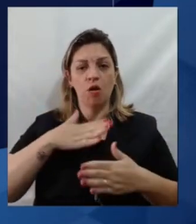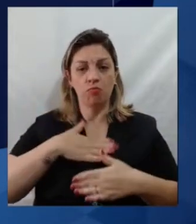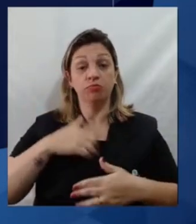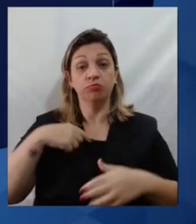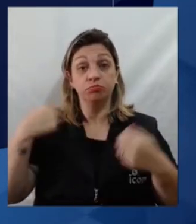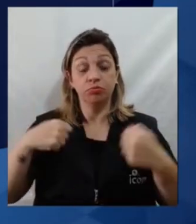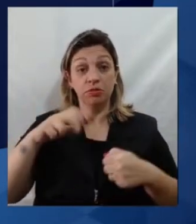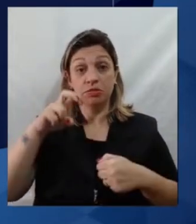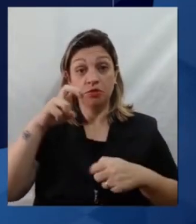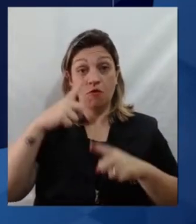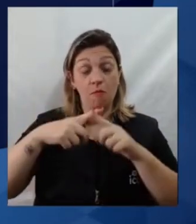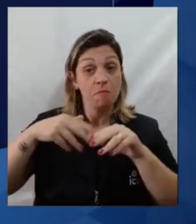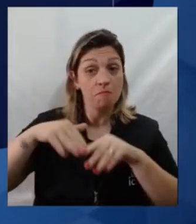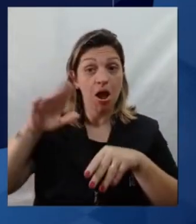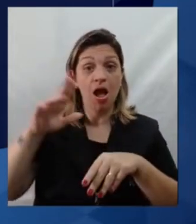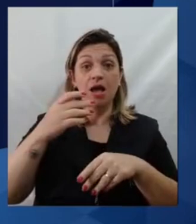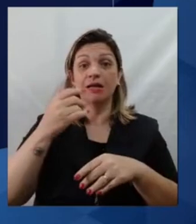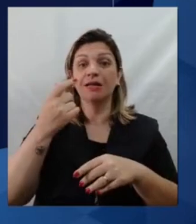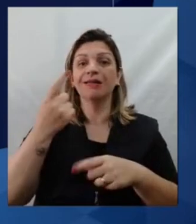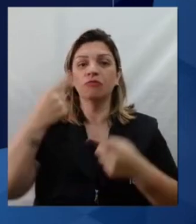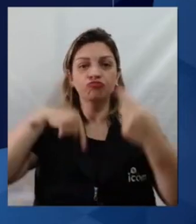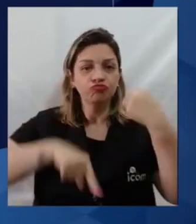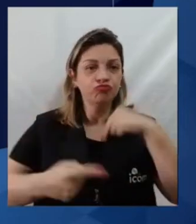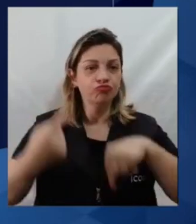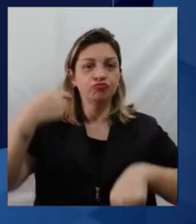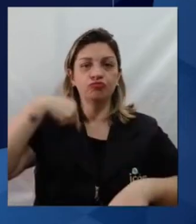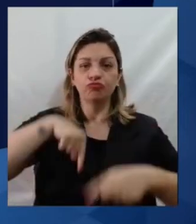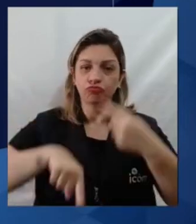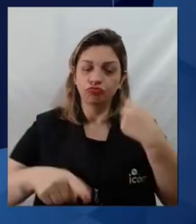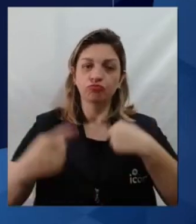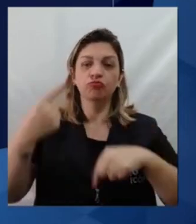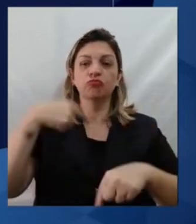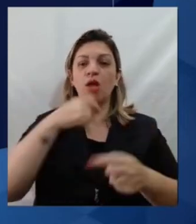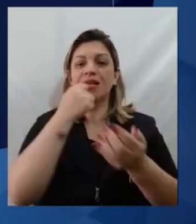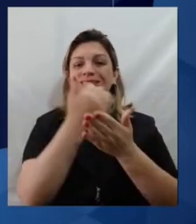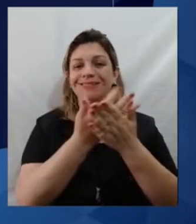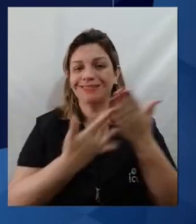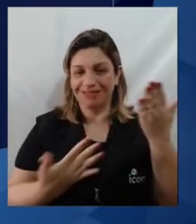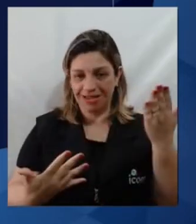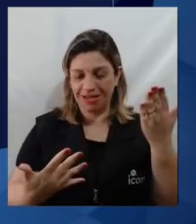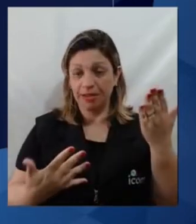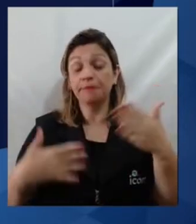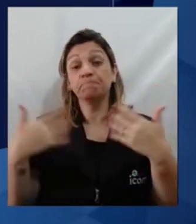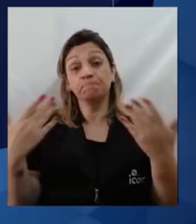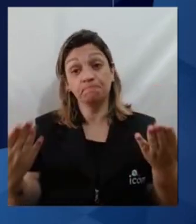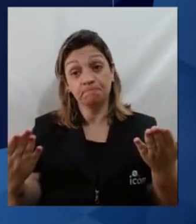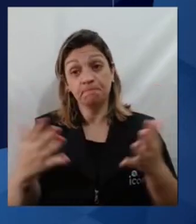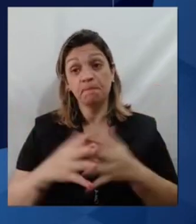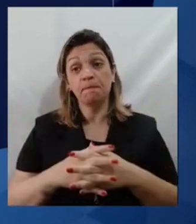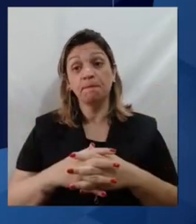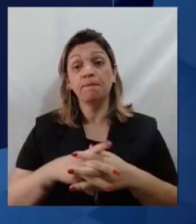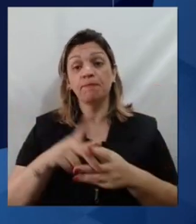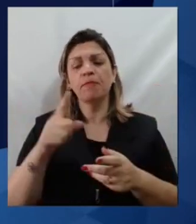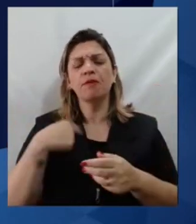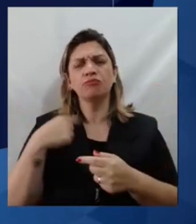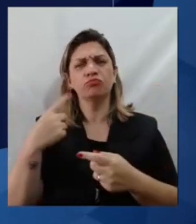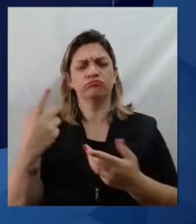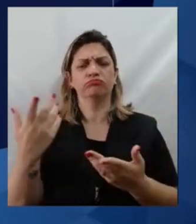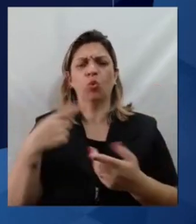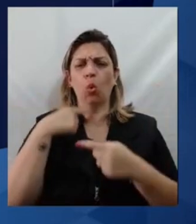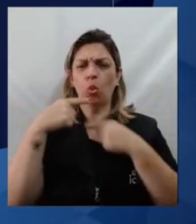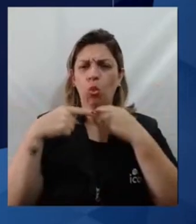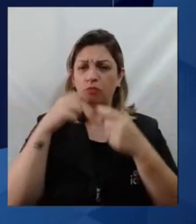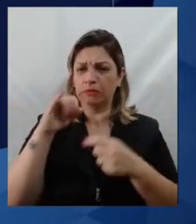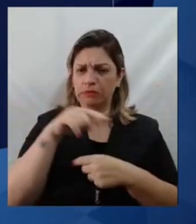de sangue passando para os meus órgãos em atividades em relação ao repouso. Então, foi gerada uma dúvida. Se esses pacientes já possuem